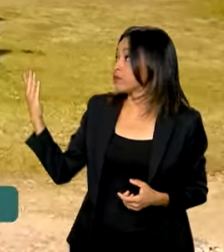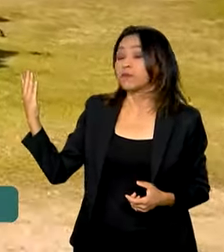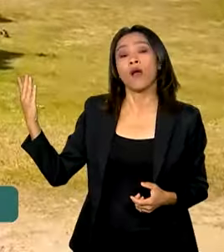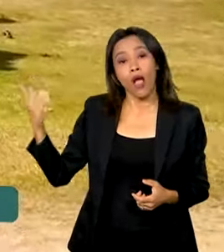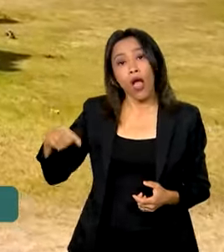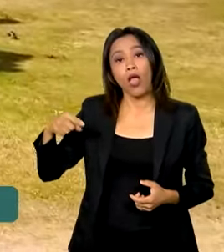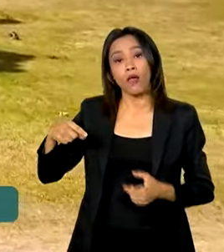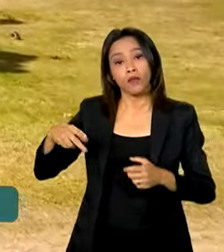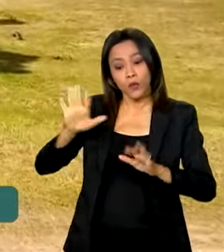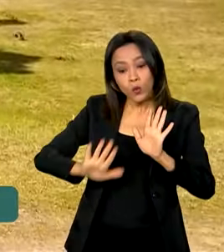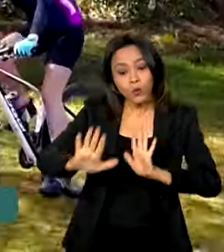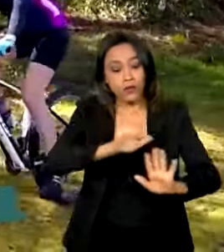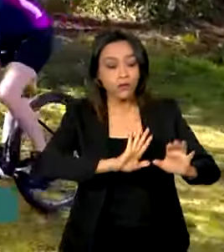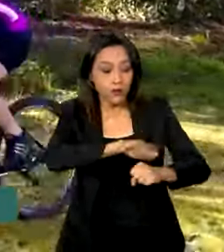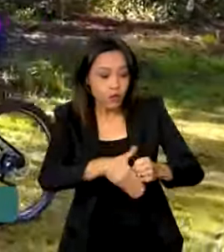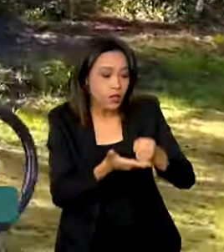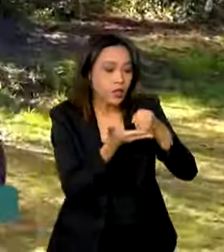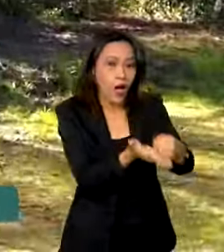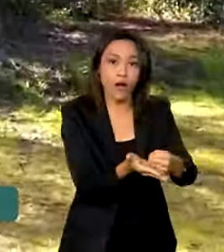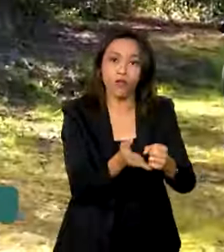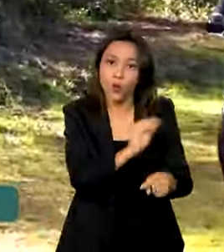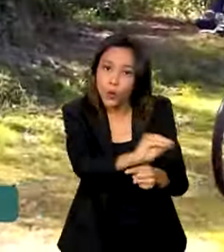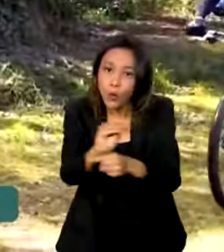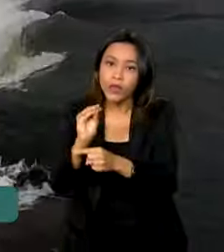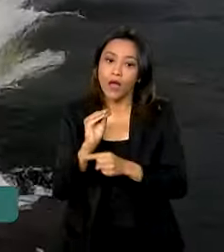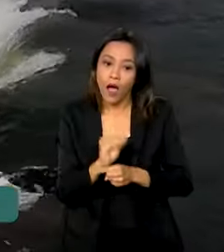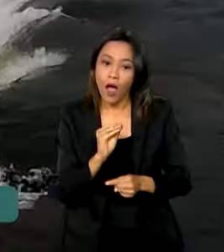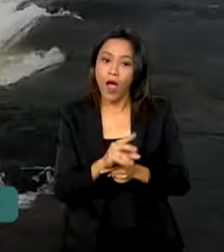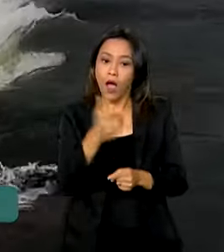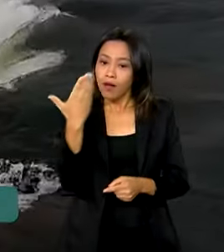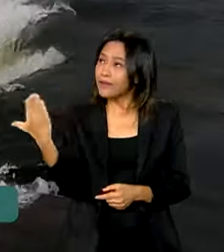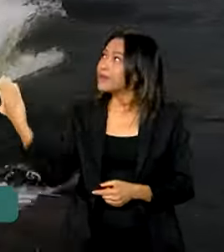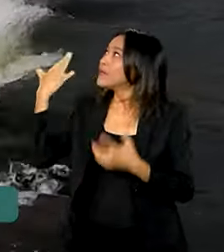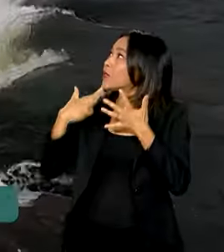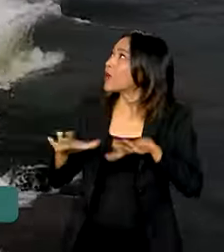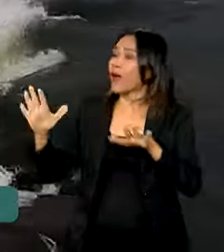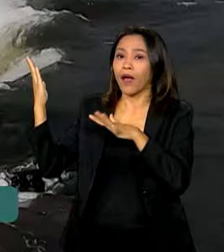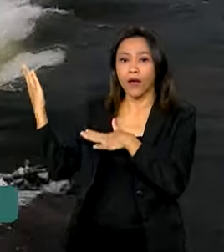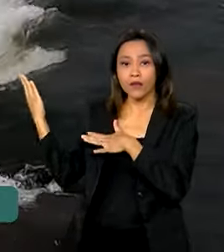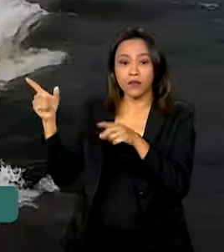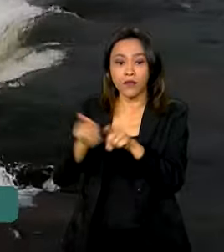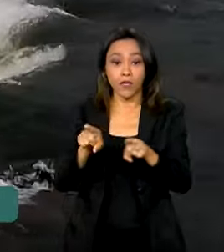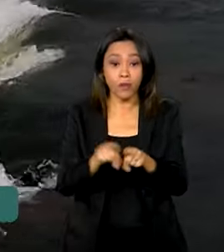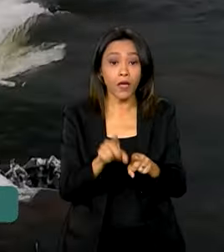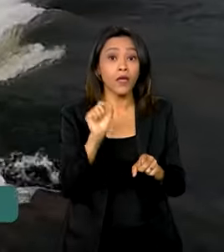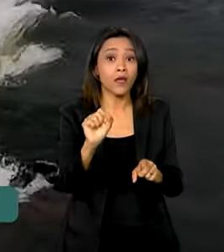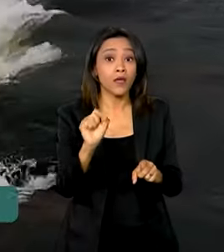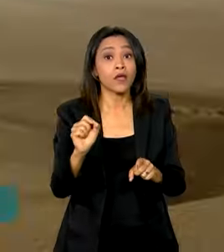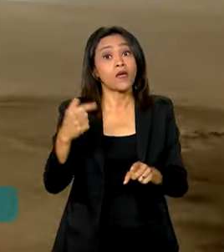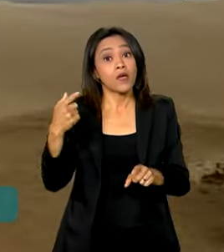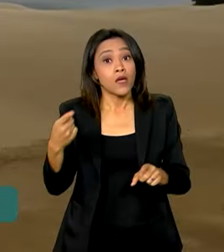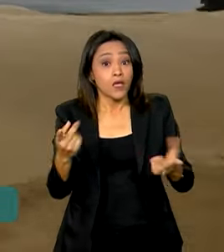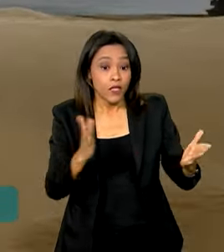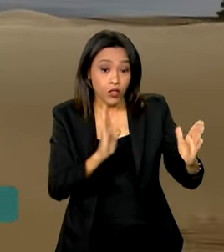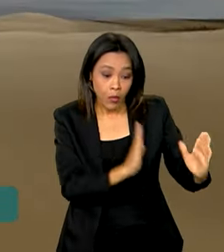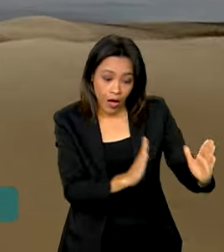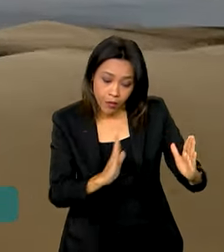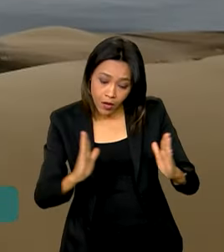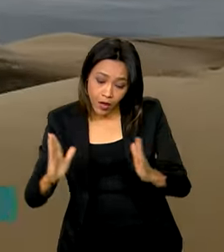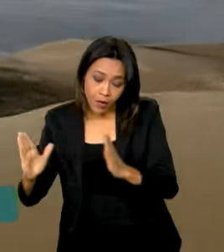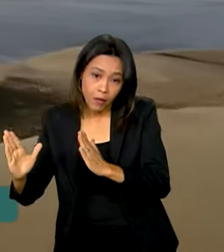forma sustentável. Isso inclui a proteção dos ecossistemas naturais e a manutenção dos processos